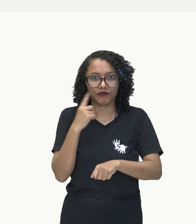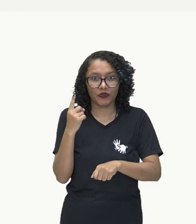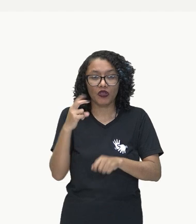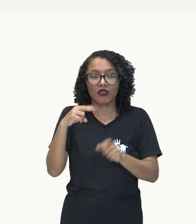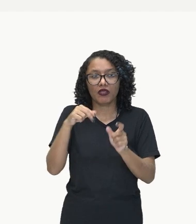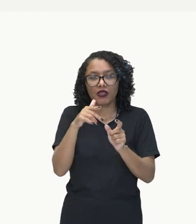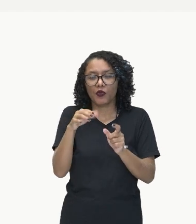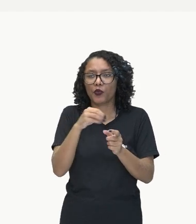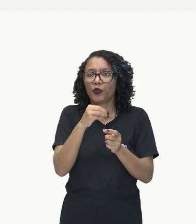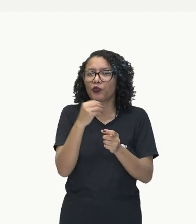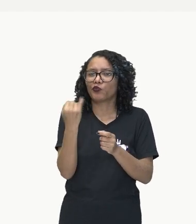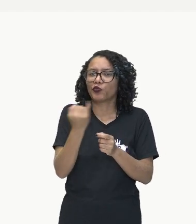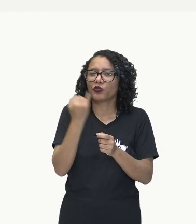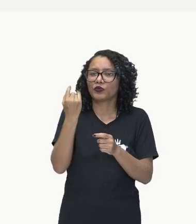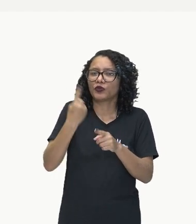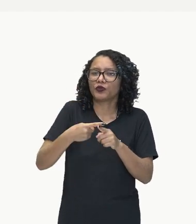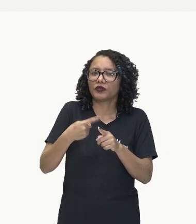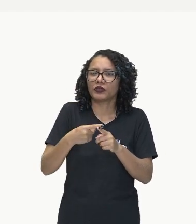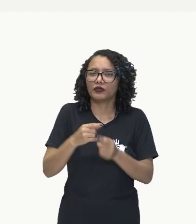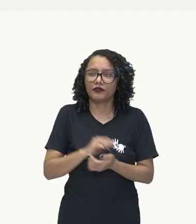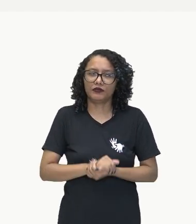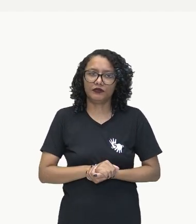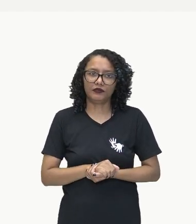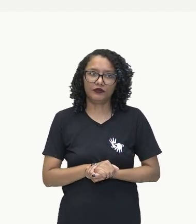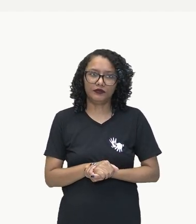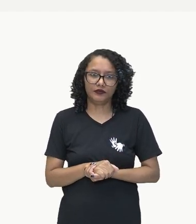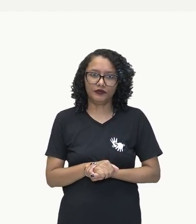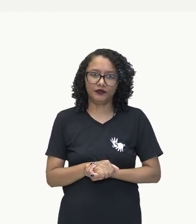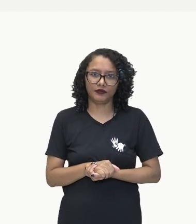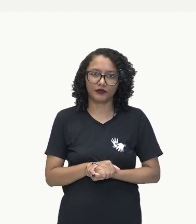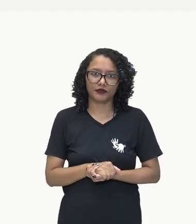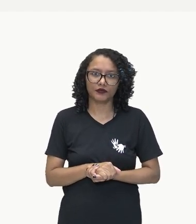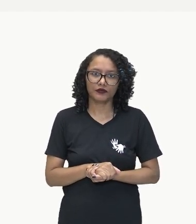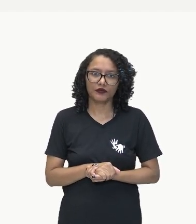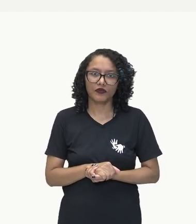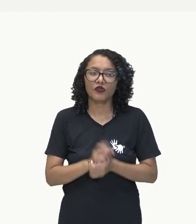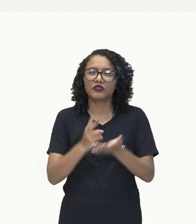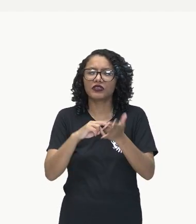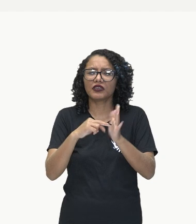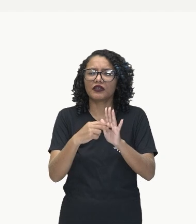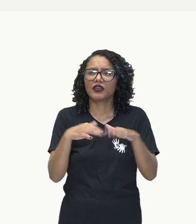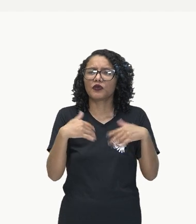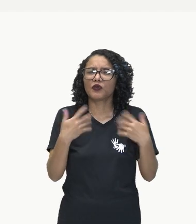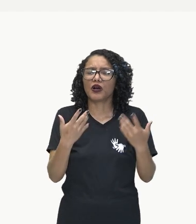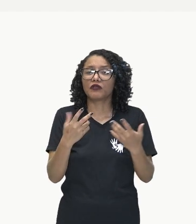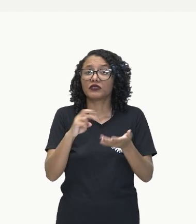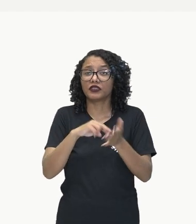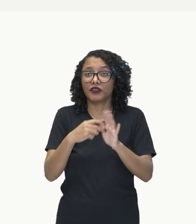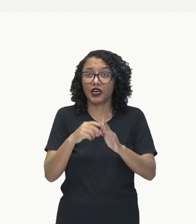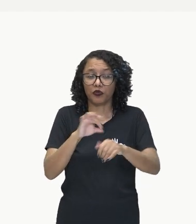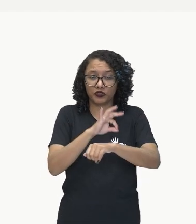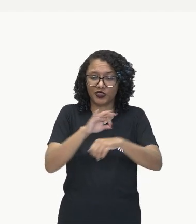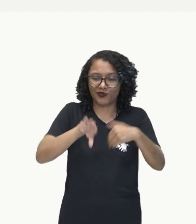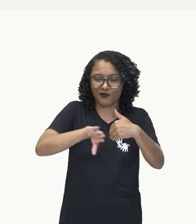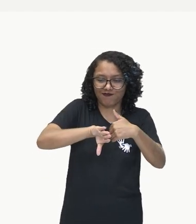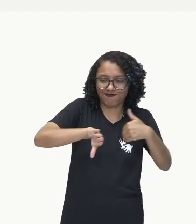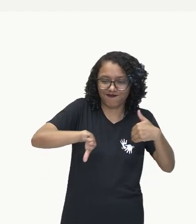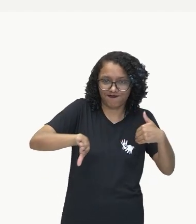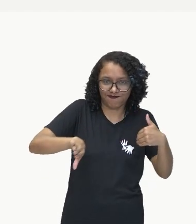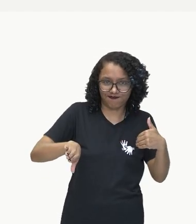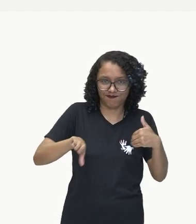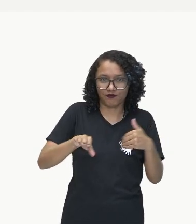primeiro, porque ele causa esse sentido de que você quer afastar o mosquito. E o não é um